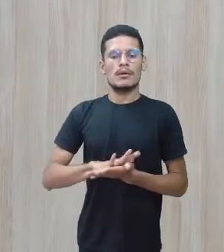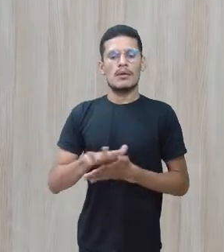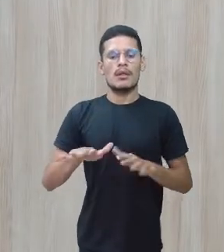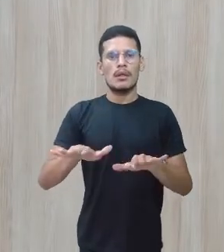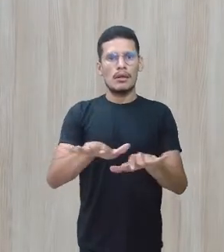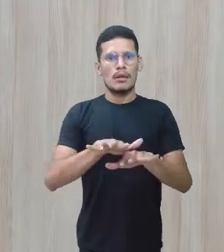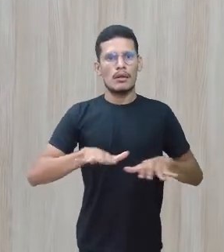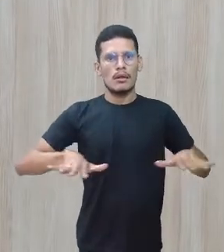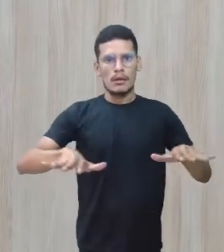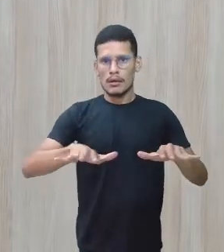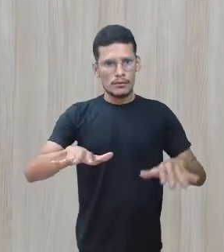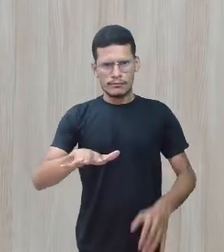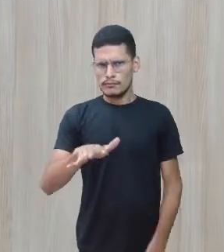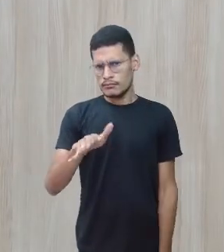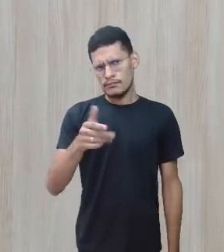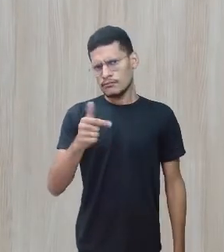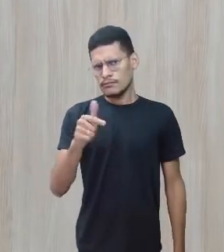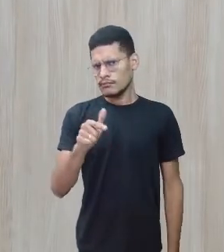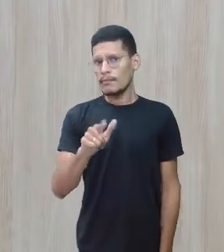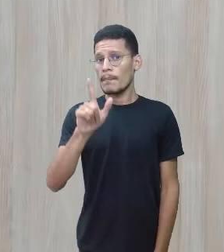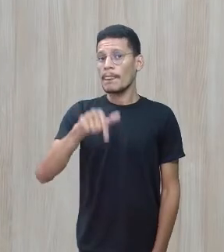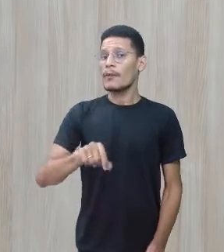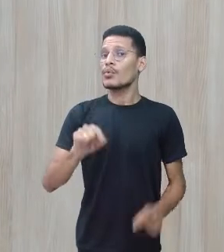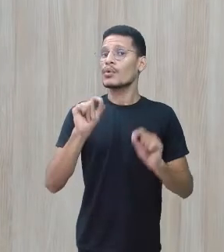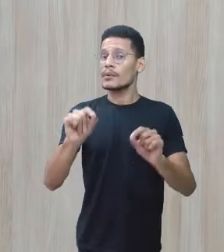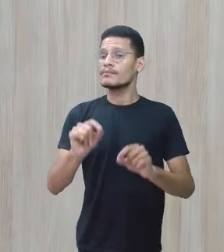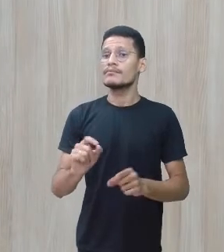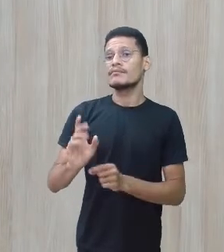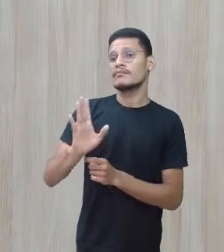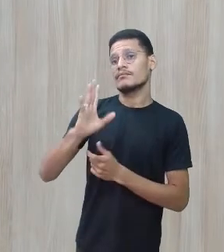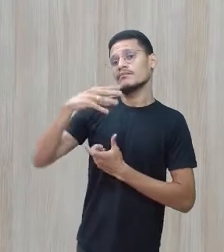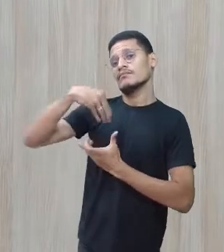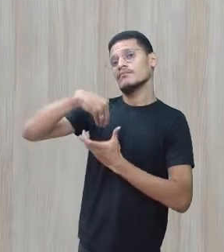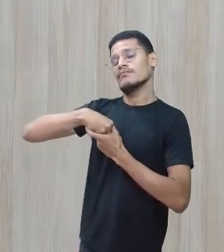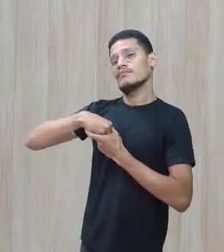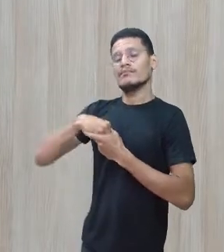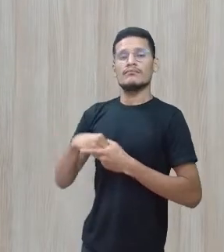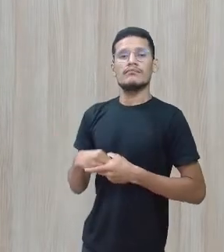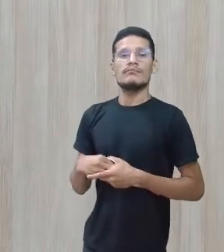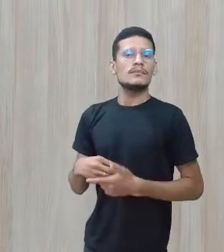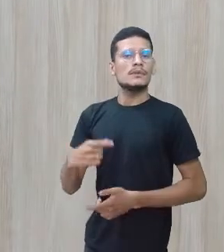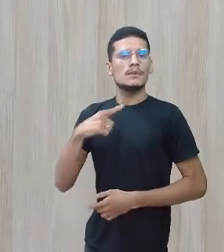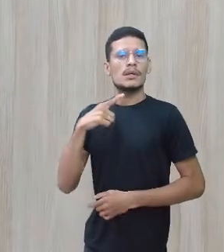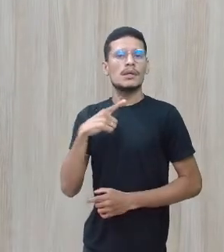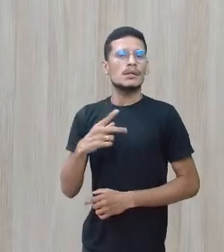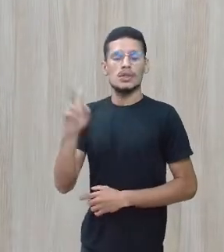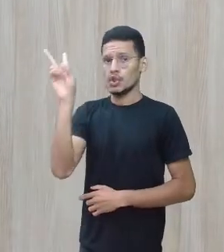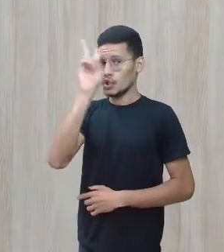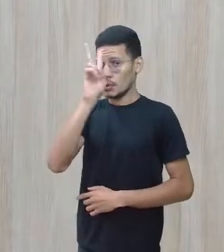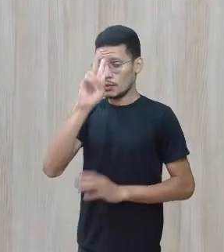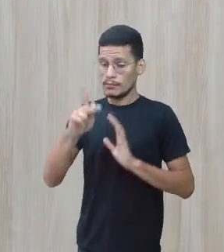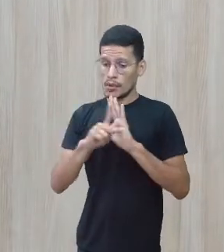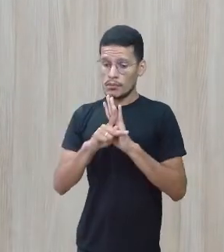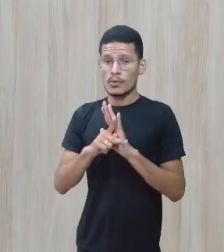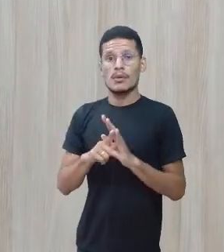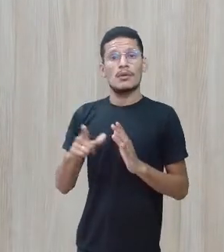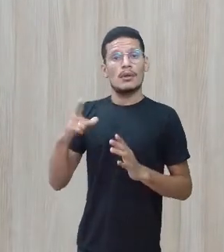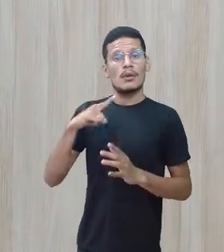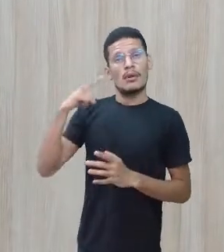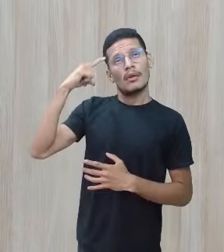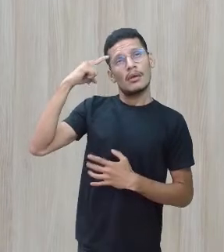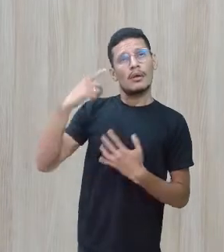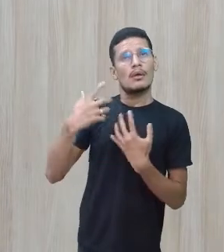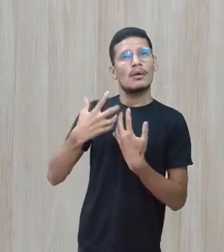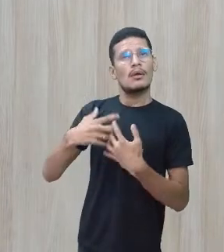há um espaço físico a ser revelado. Mas a gente tem o quê? Nesse caso, a história é narrada num fluxo de